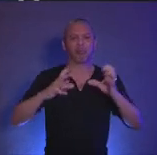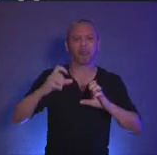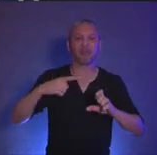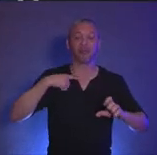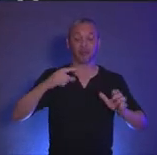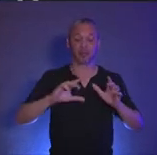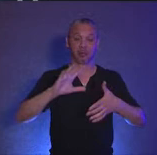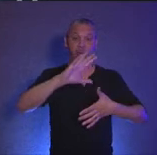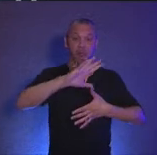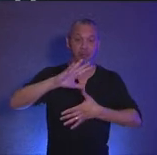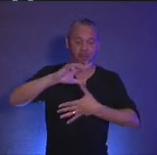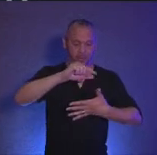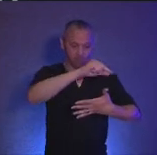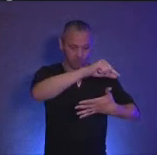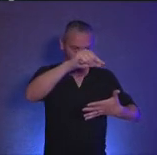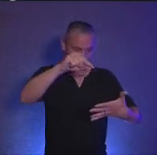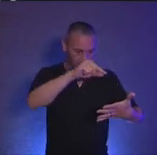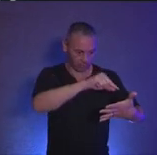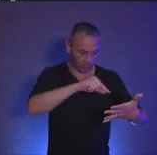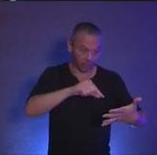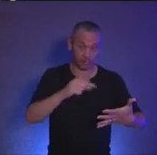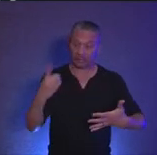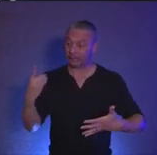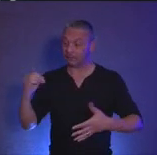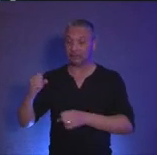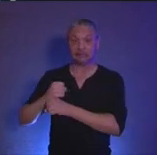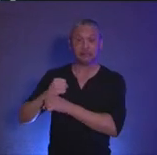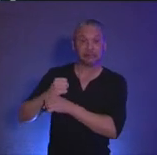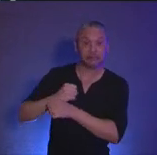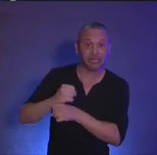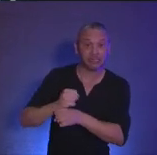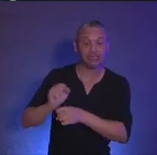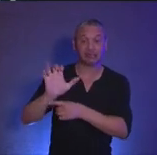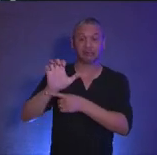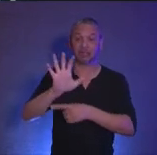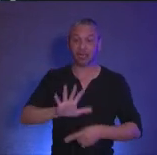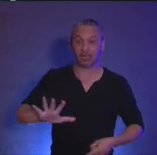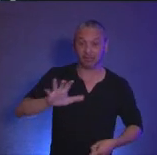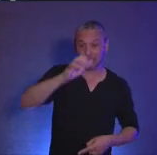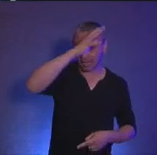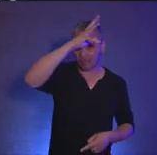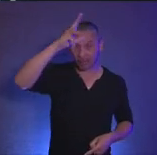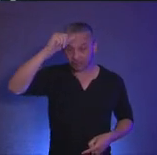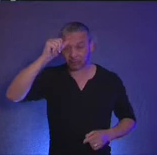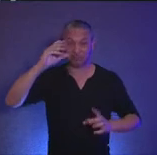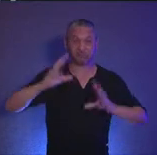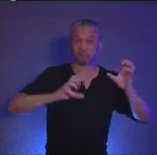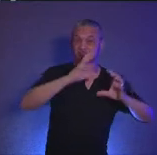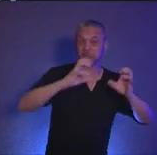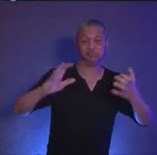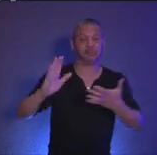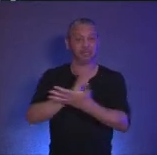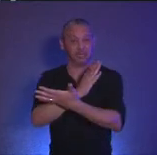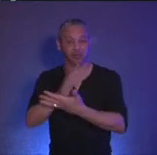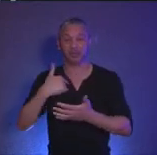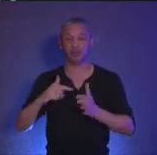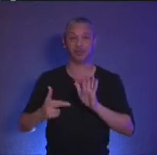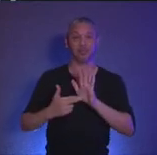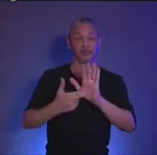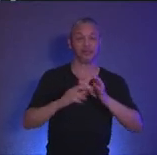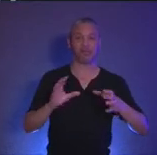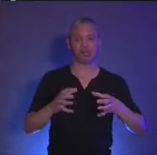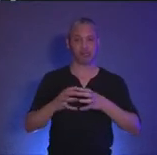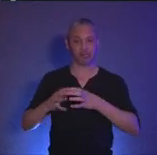mapa, um mapa exploratório, de uma década de conflitos em todos os estados da Amazônia Legal. O trabalho, inclusive, estou aqui representando a minha equipe,